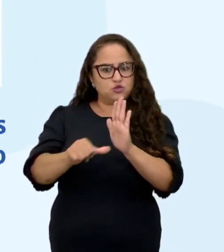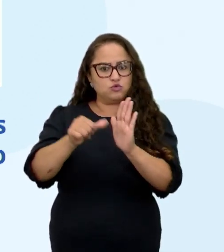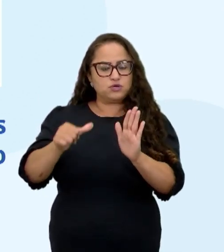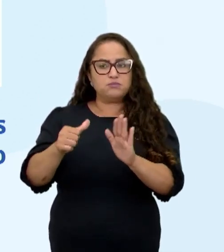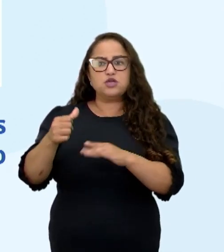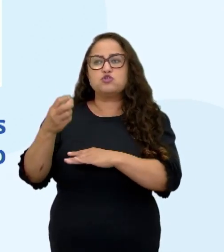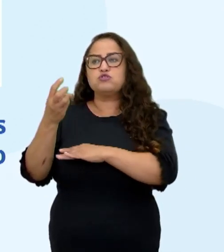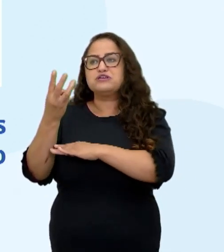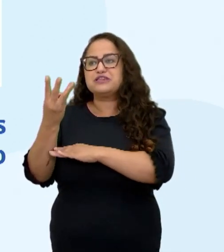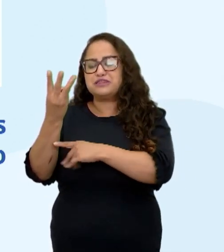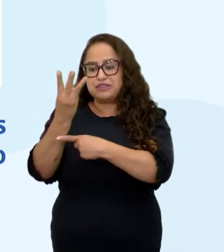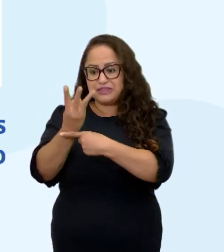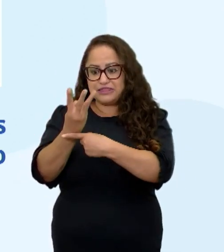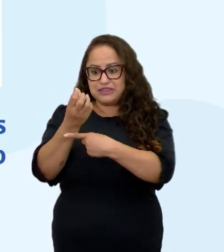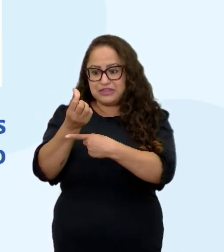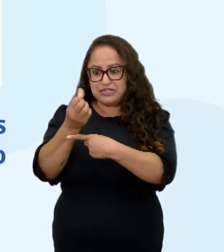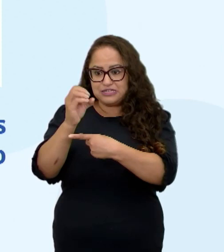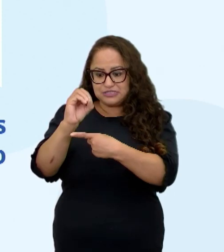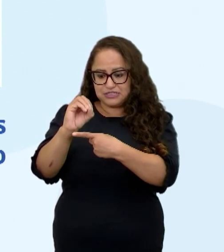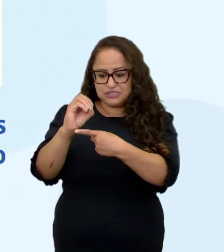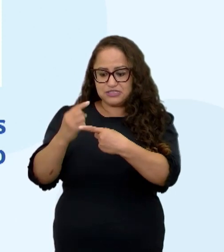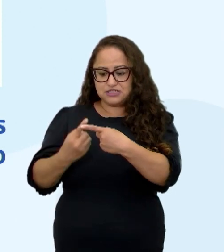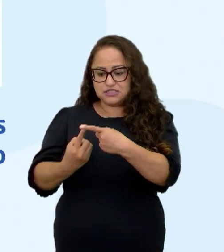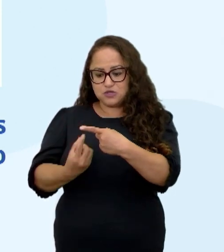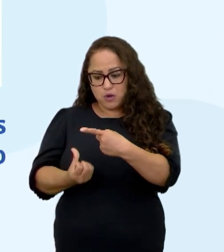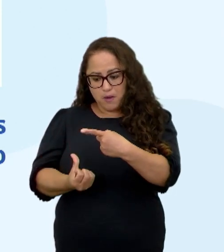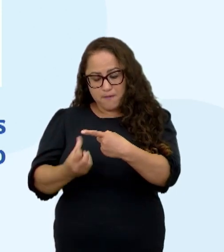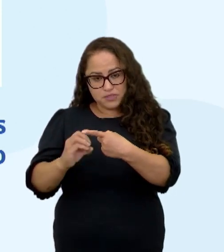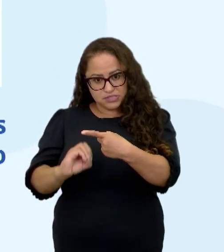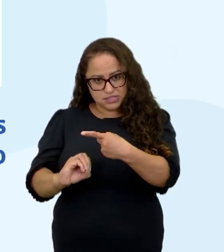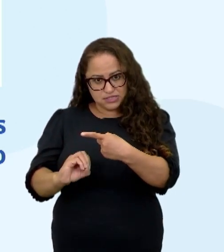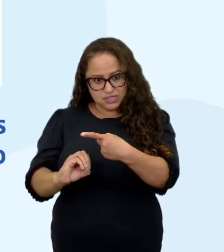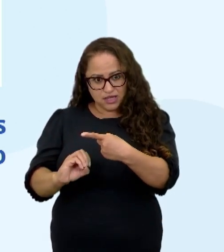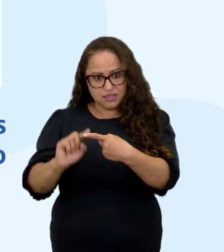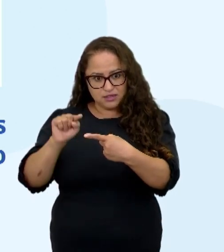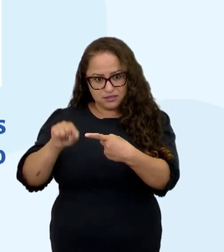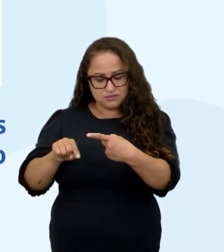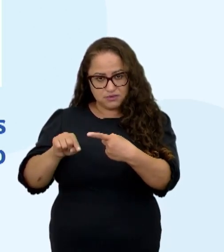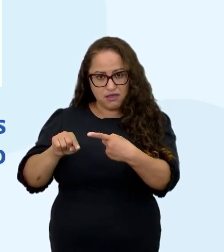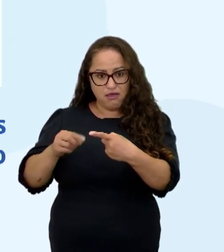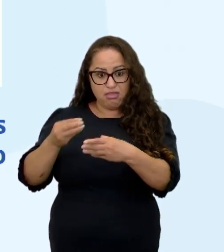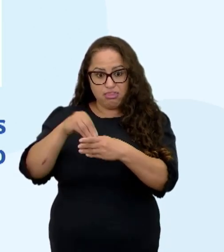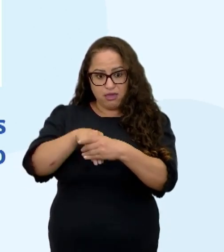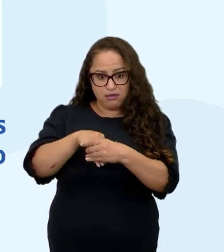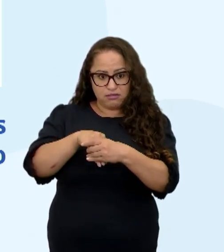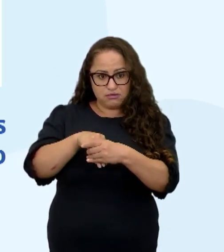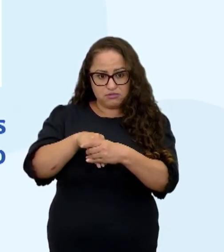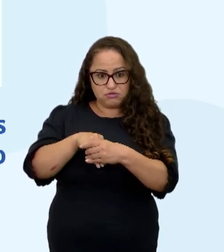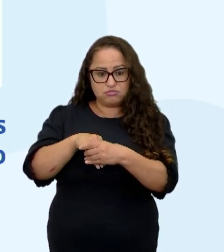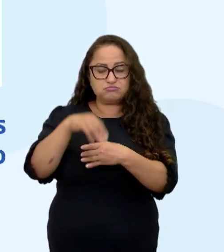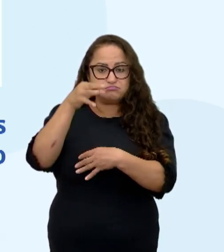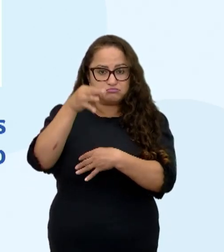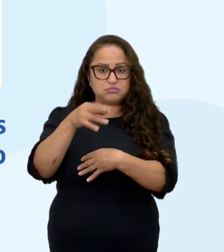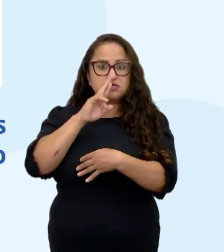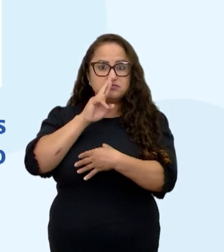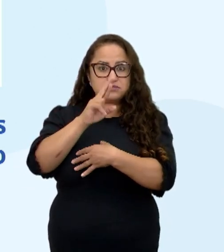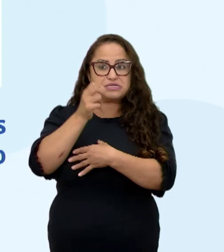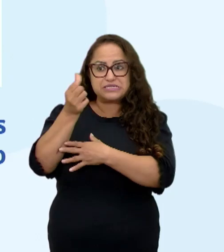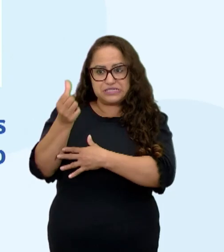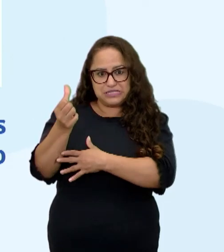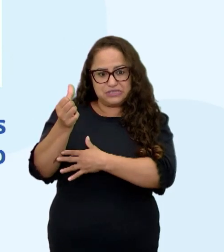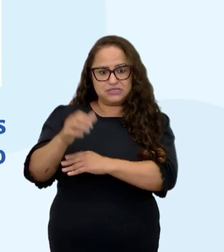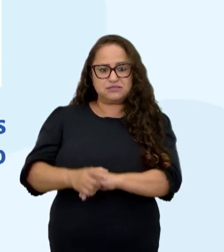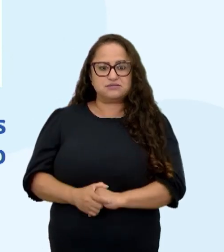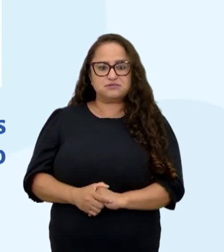fiz 360 dividido por 60, que é o ângulo interno aqui, e deu exatamente 6